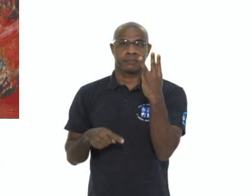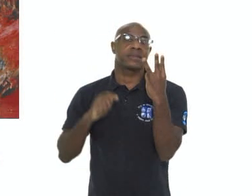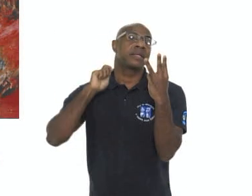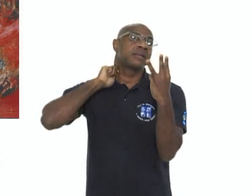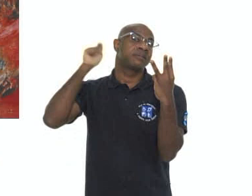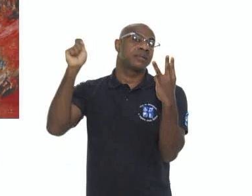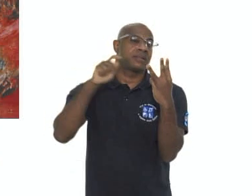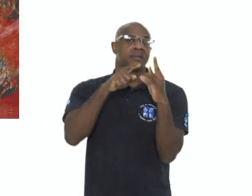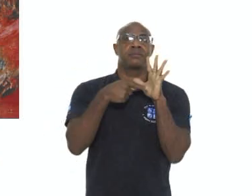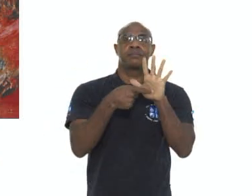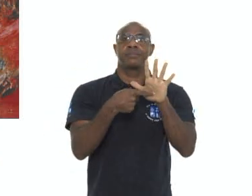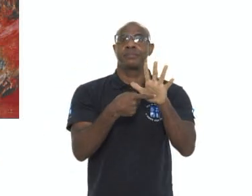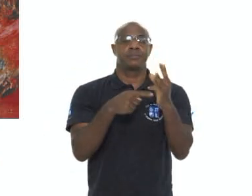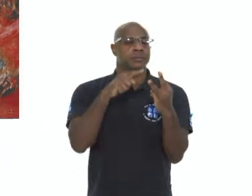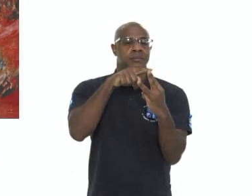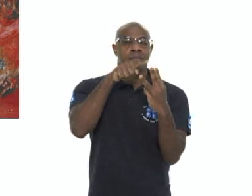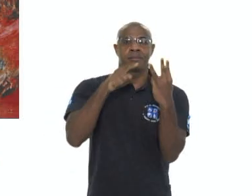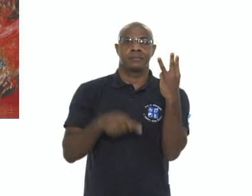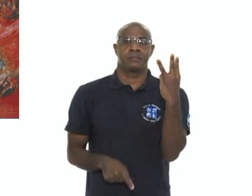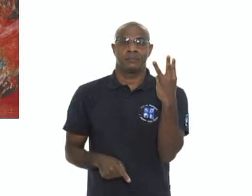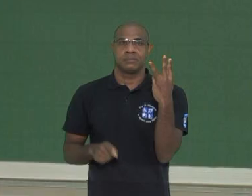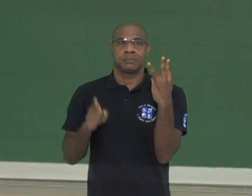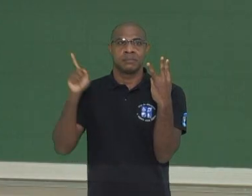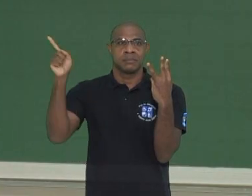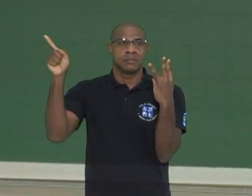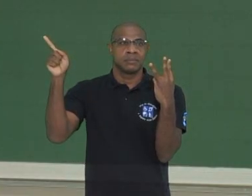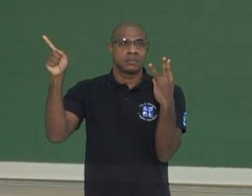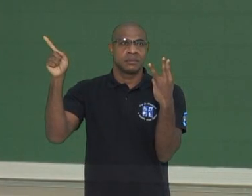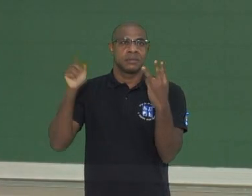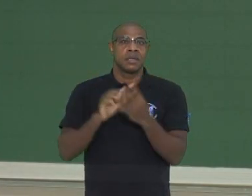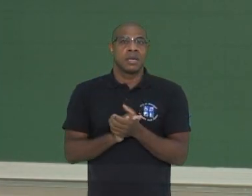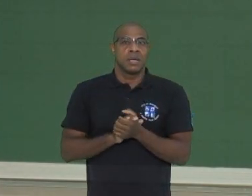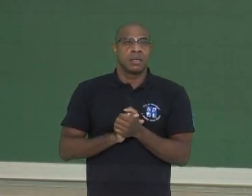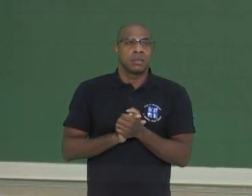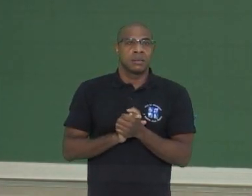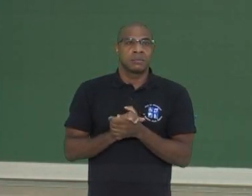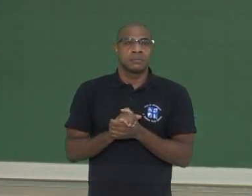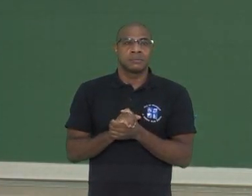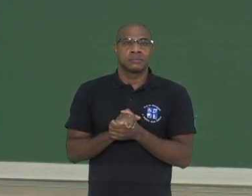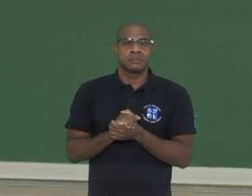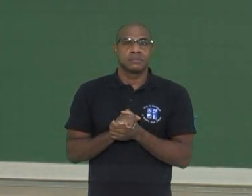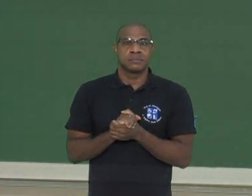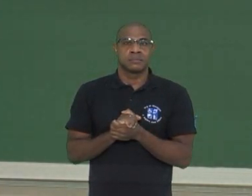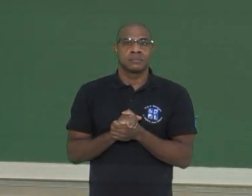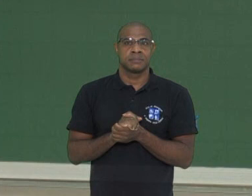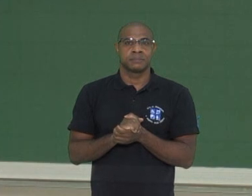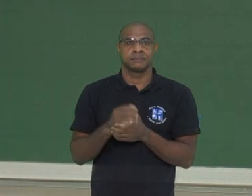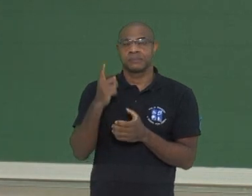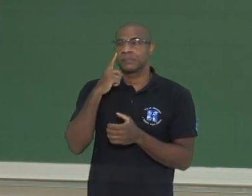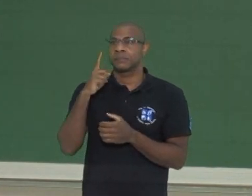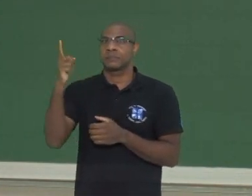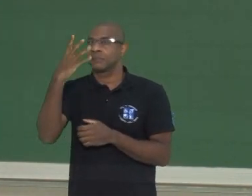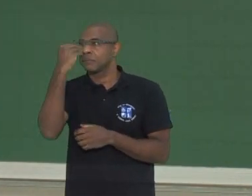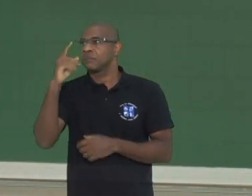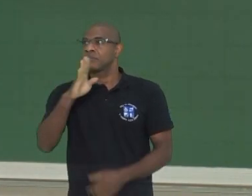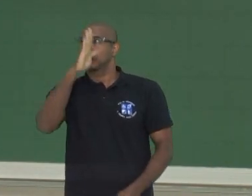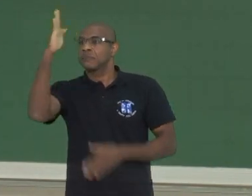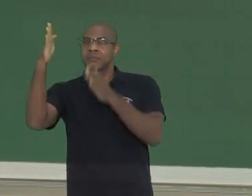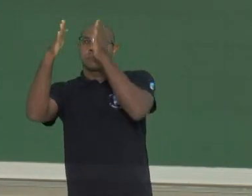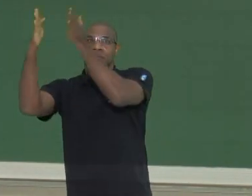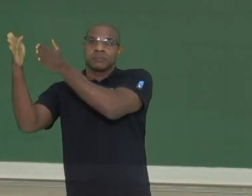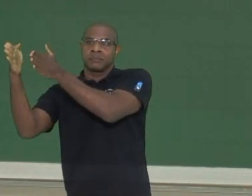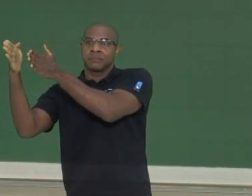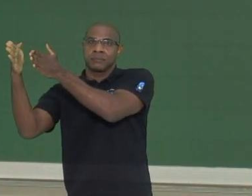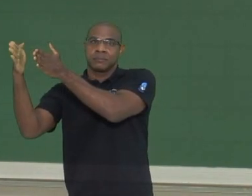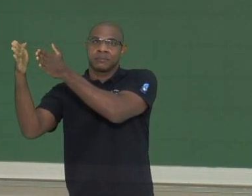Tiradentes. Tá? Vamos começar aqui pela direita. Por que por